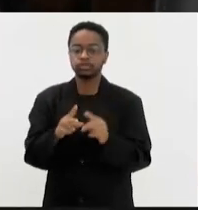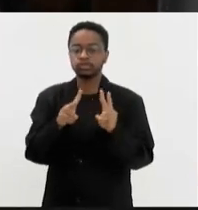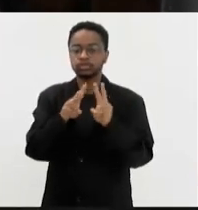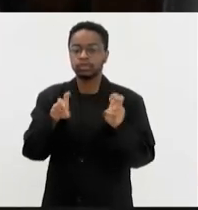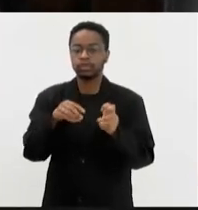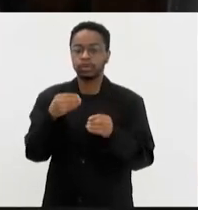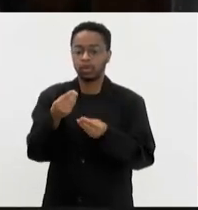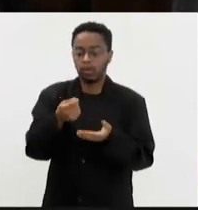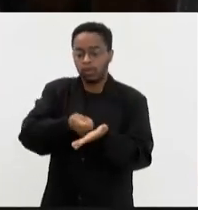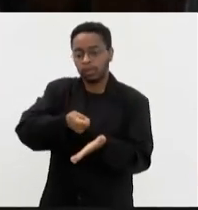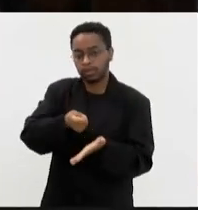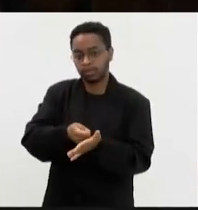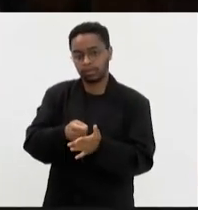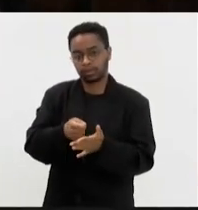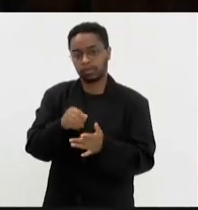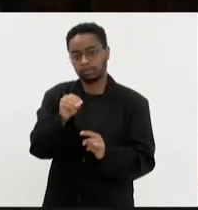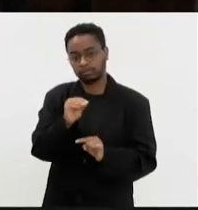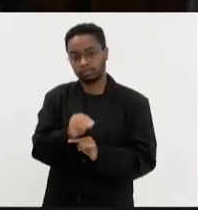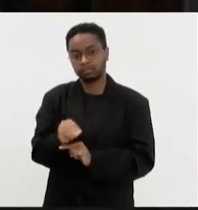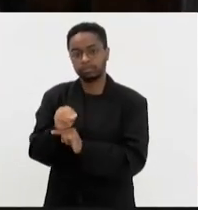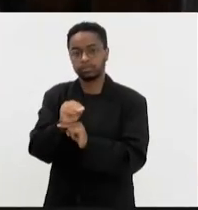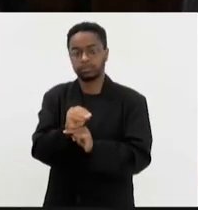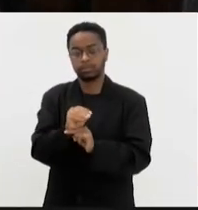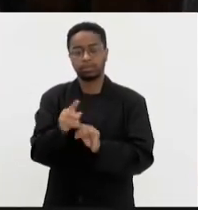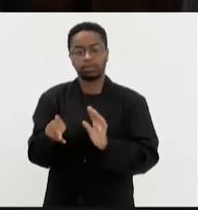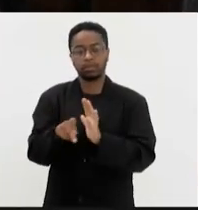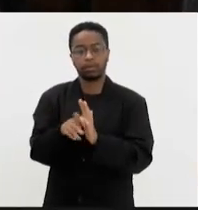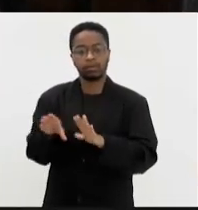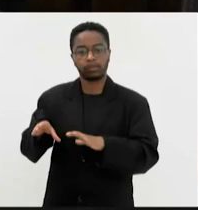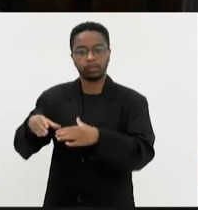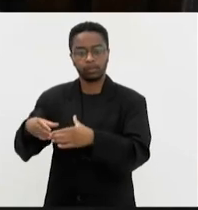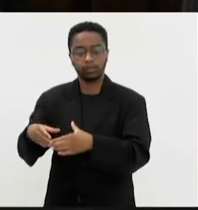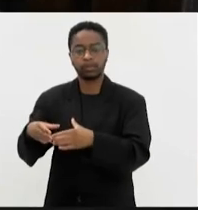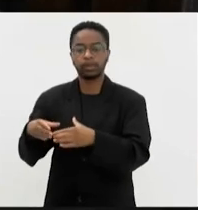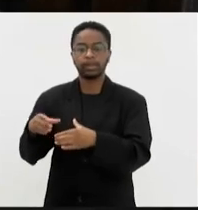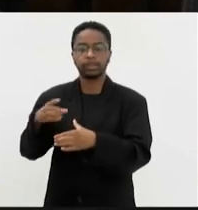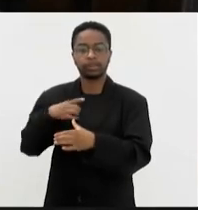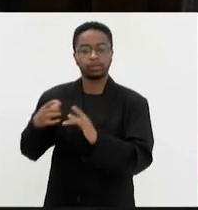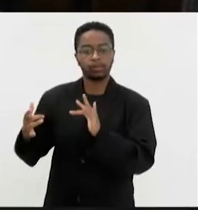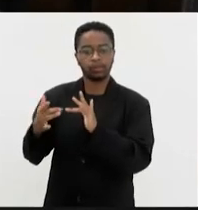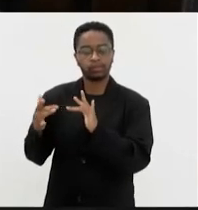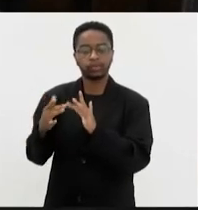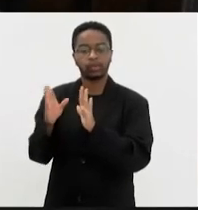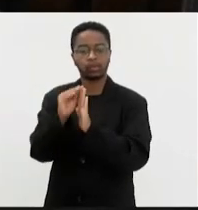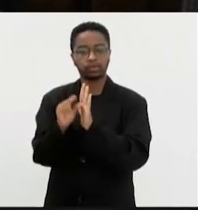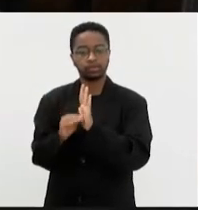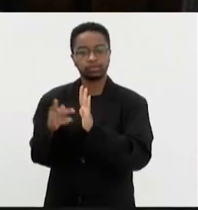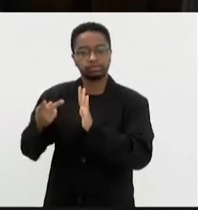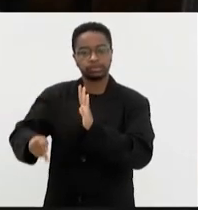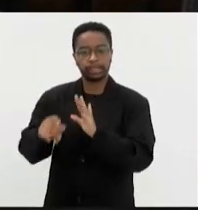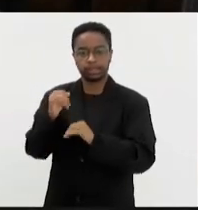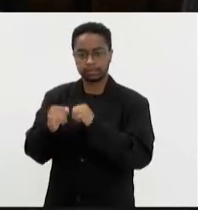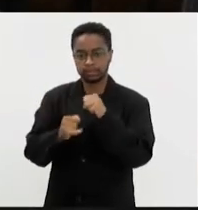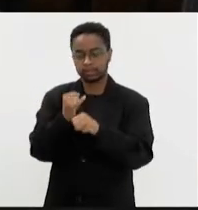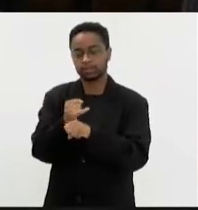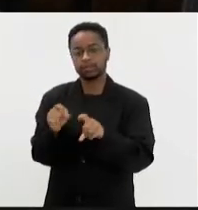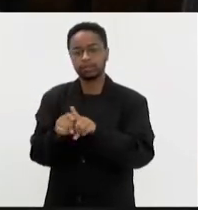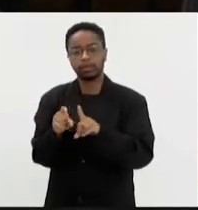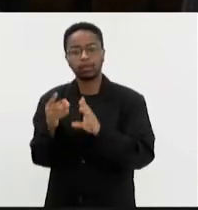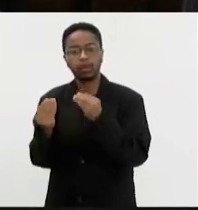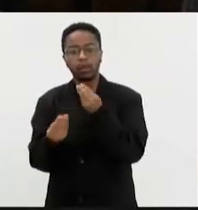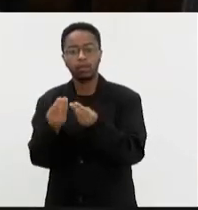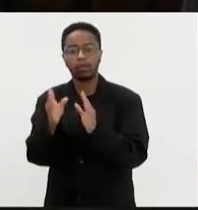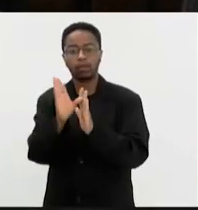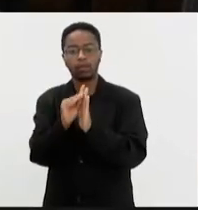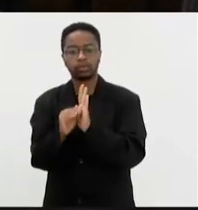de cuidado das dos provedores de conteúdos de acesso a conteúdos na internet daquele conteúdo que eles